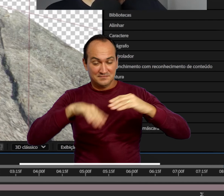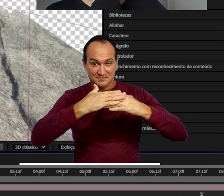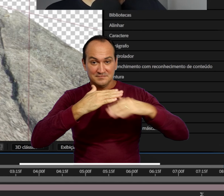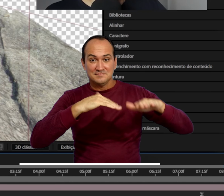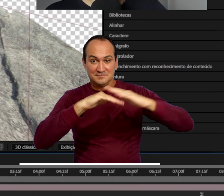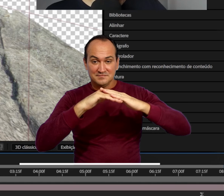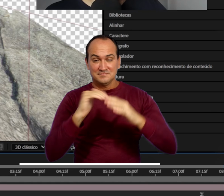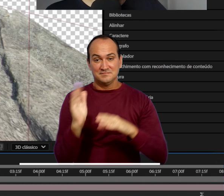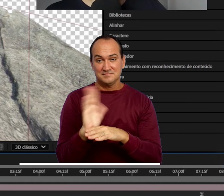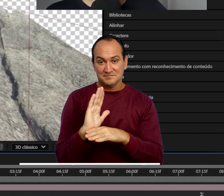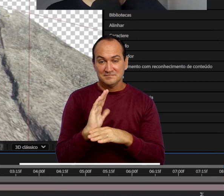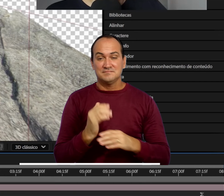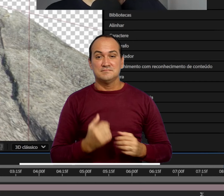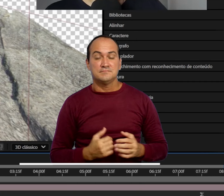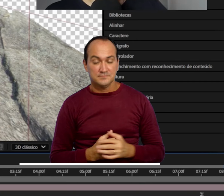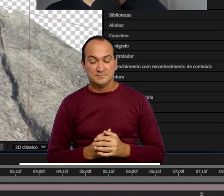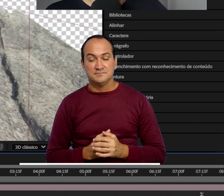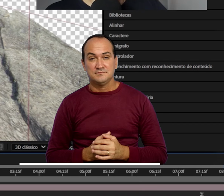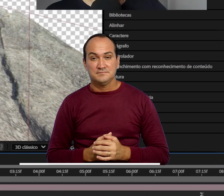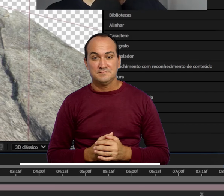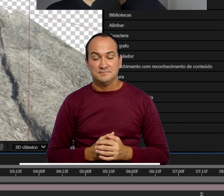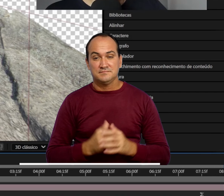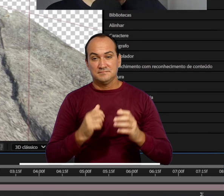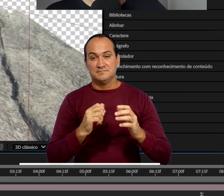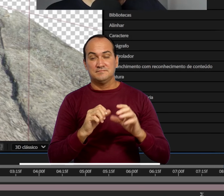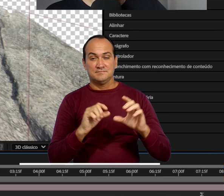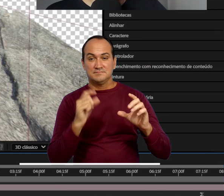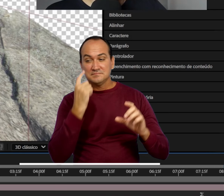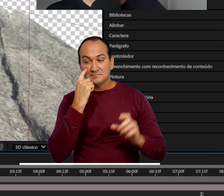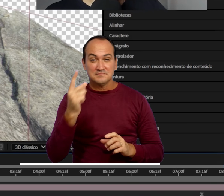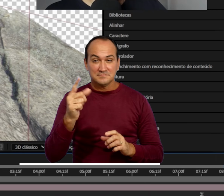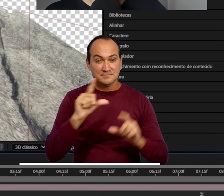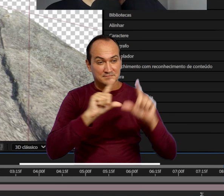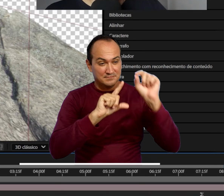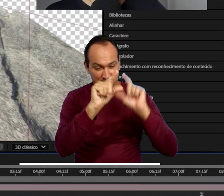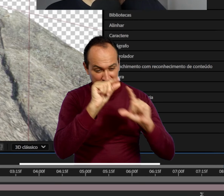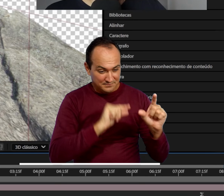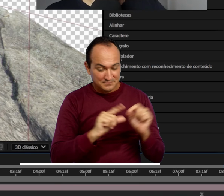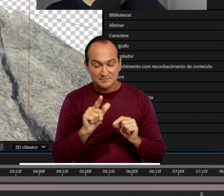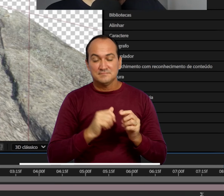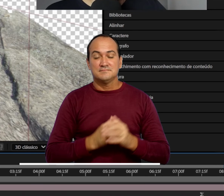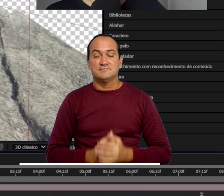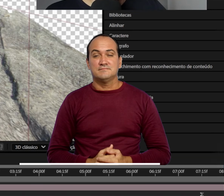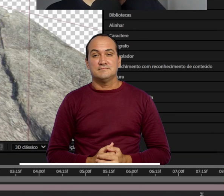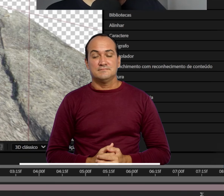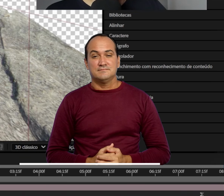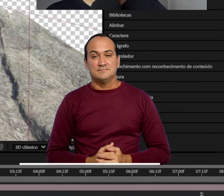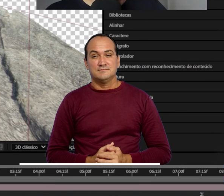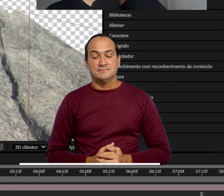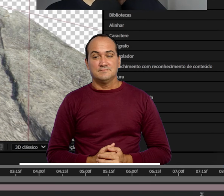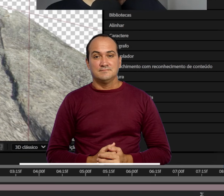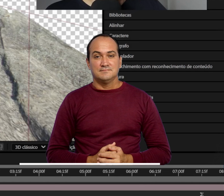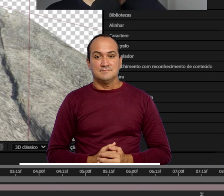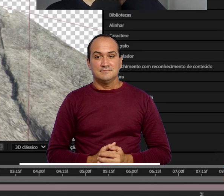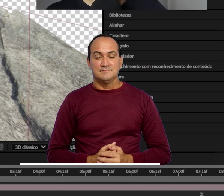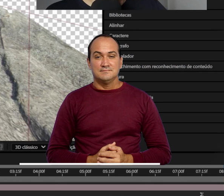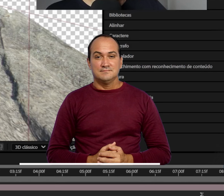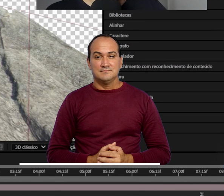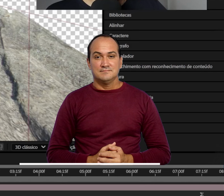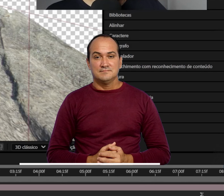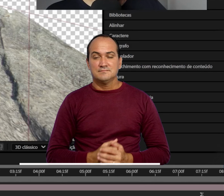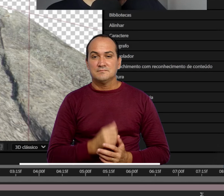aqui a camada que tem esse vídeo, vou aqui em efeito, máscara, e eu vou então utilizar aqui o Key Light.